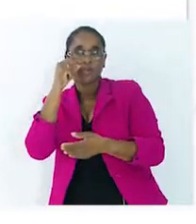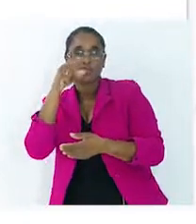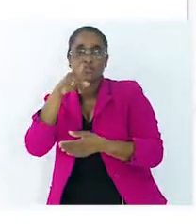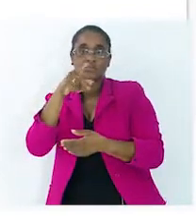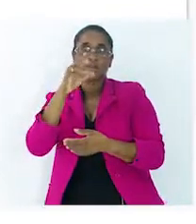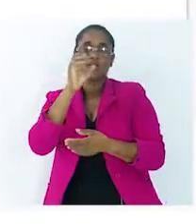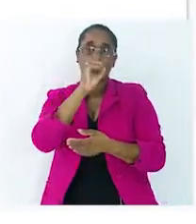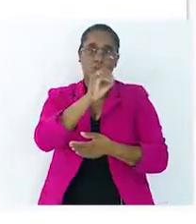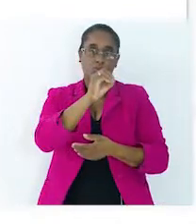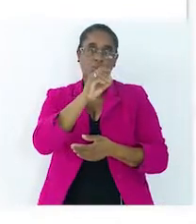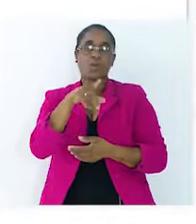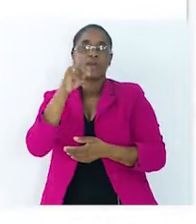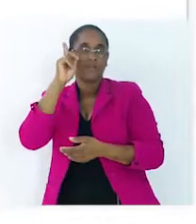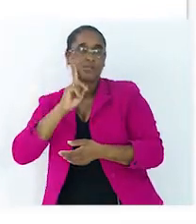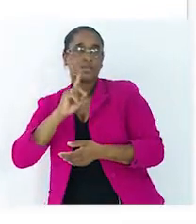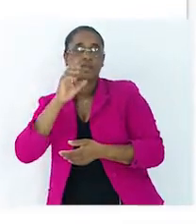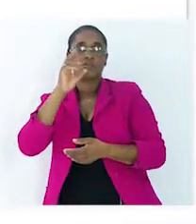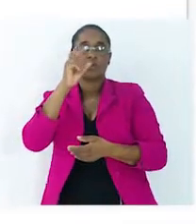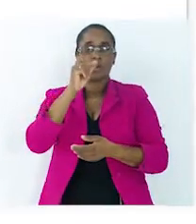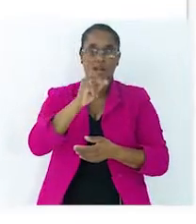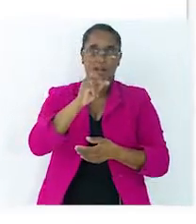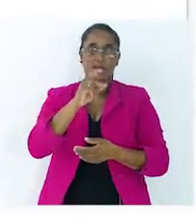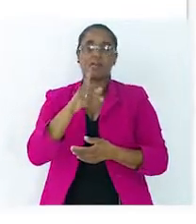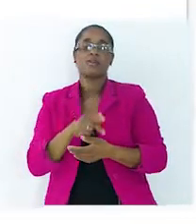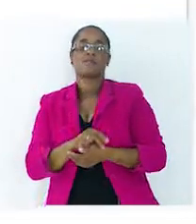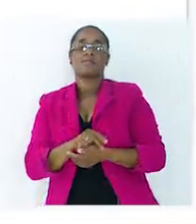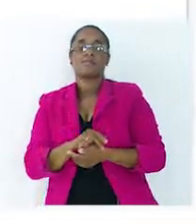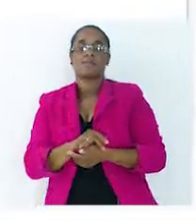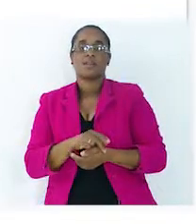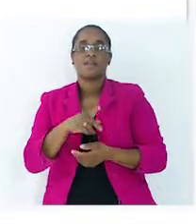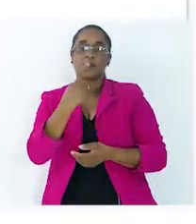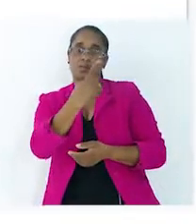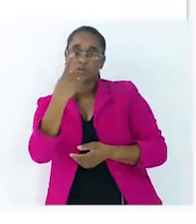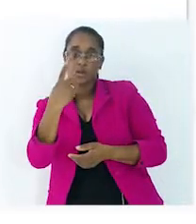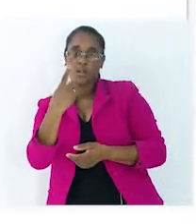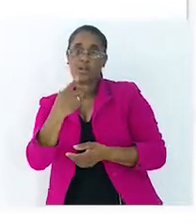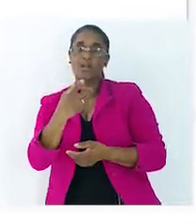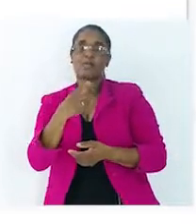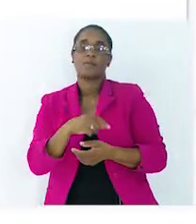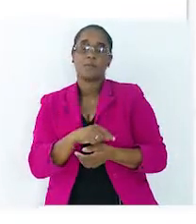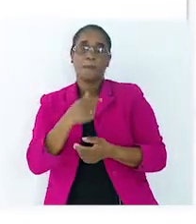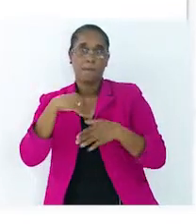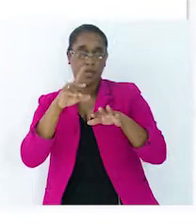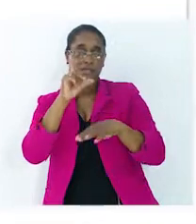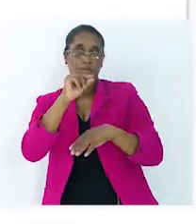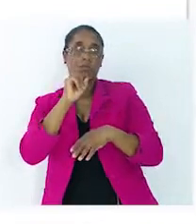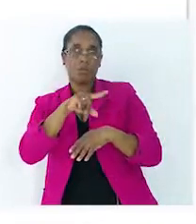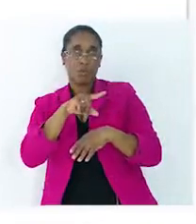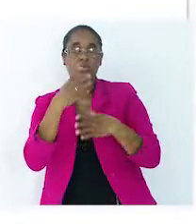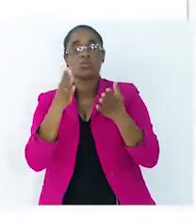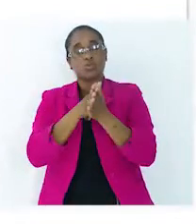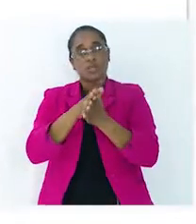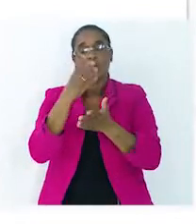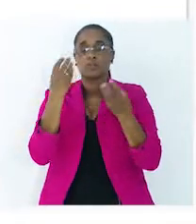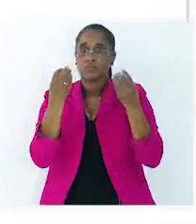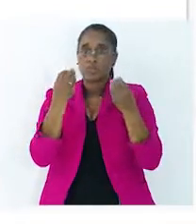vai o pronome o feminino vai o pronome a para o singular, mas também pode utilizar o plural, que é os